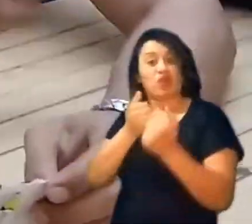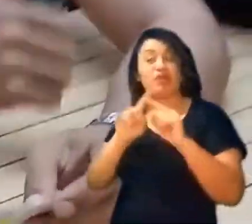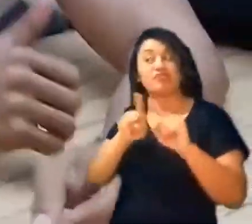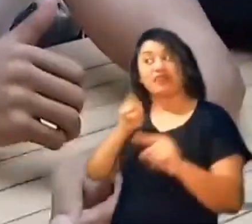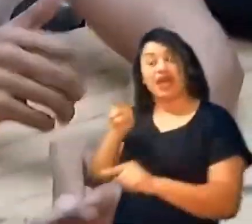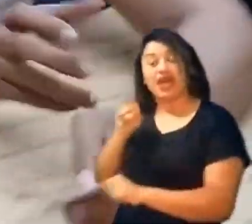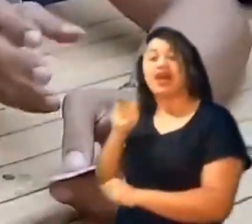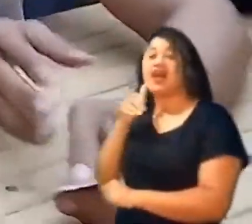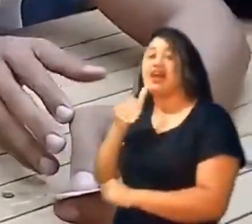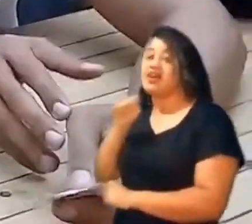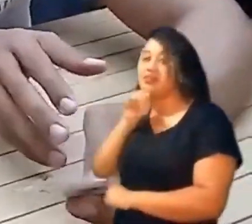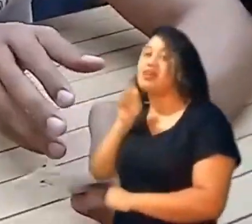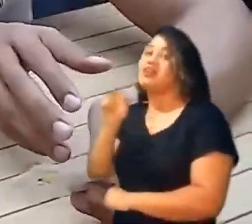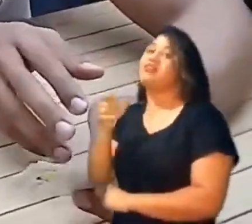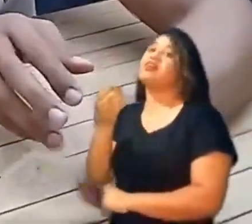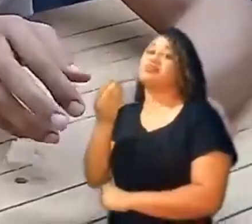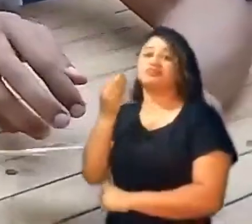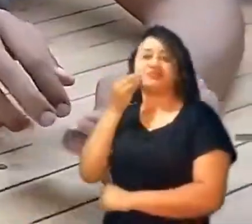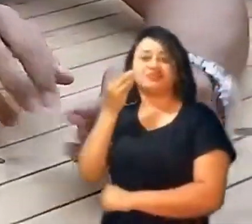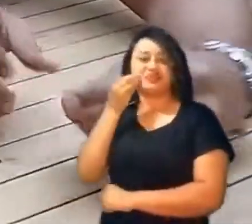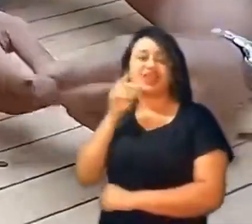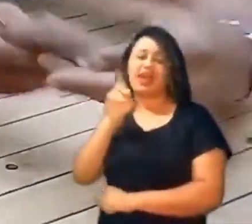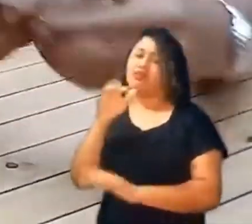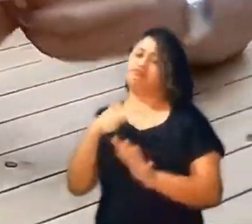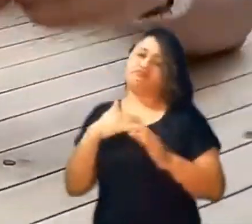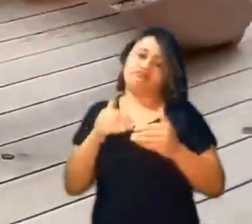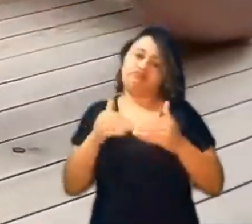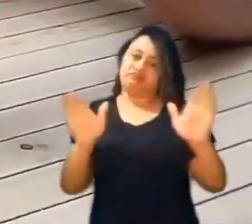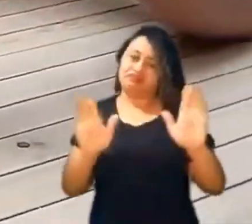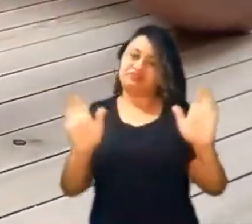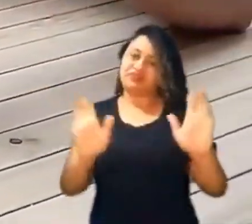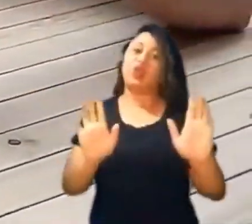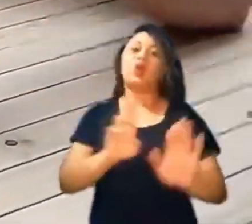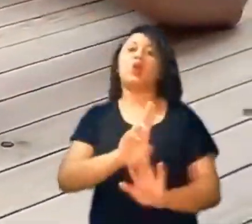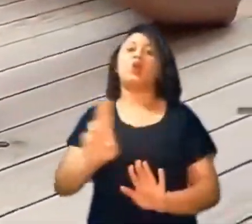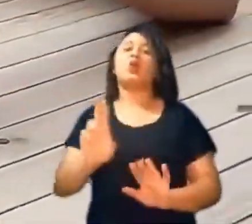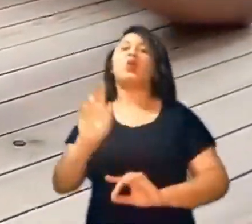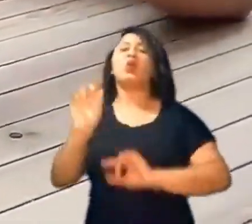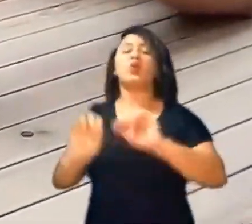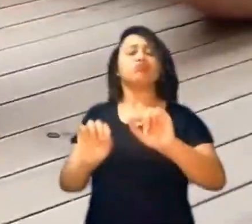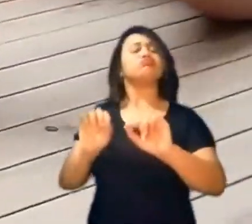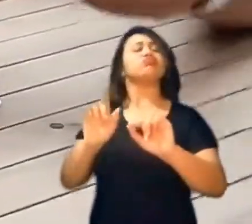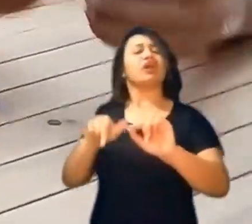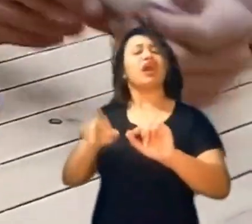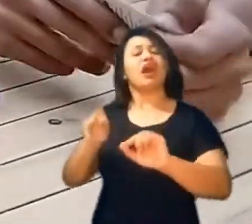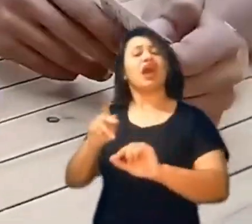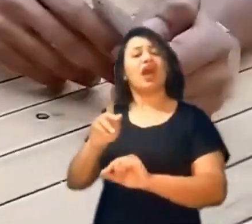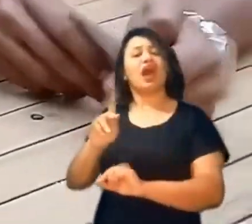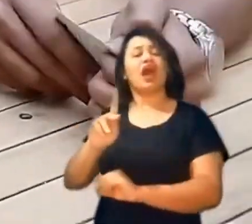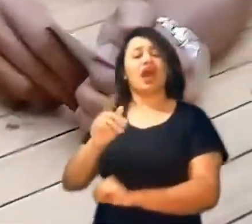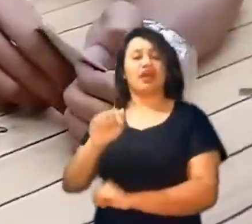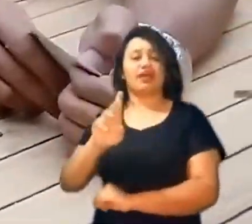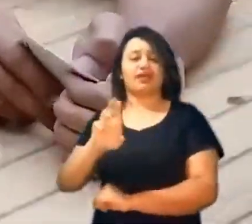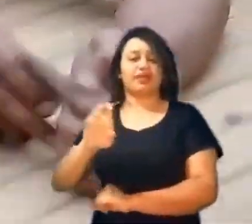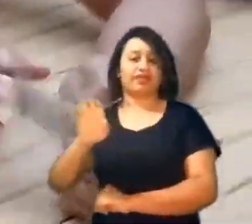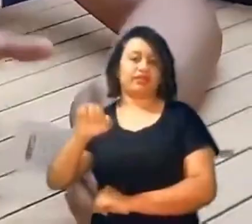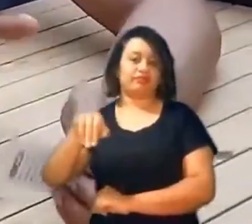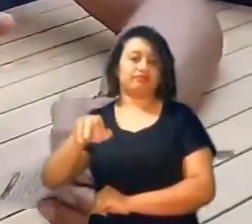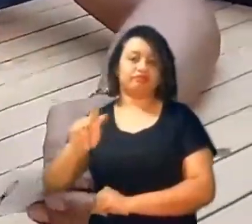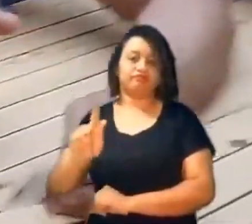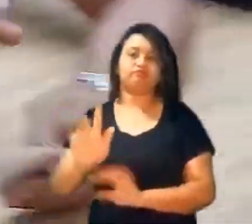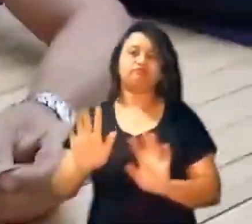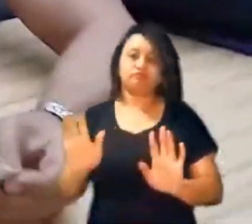tá? Ela tá bem aberta para isso. O nome se chama? Herring. Herring. Herring.